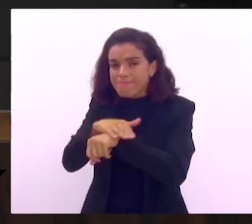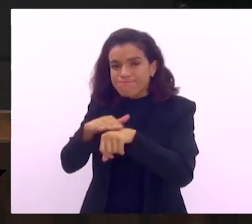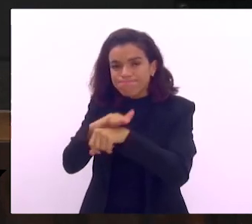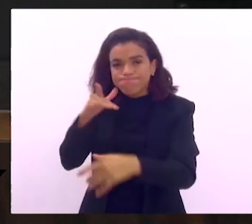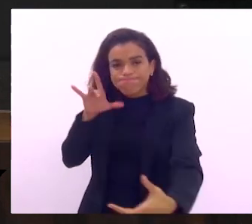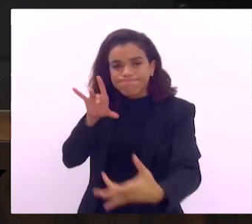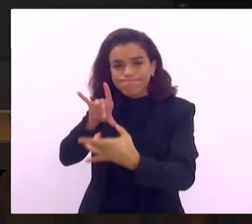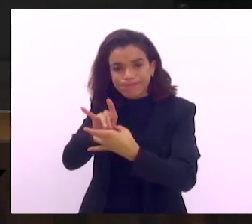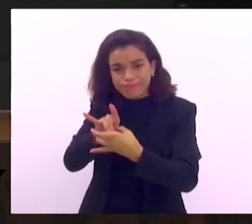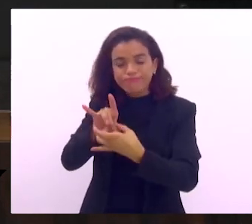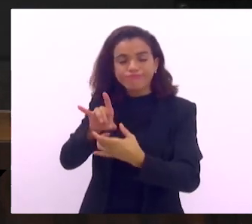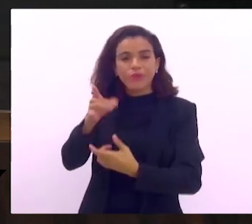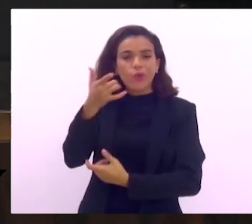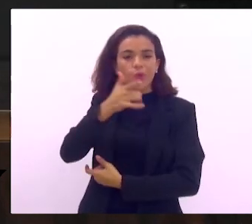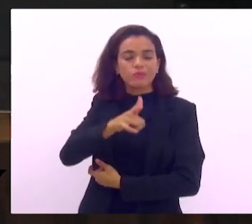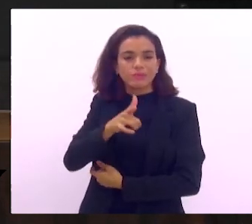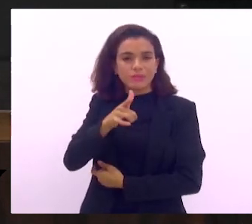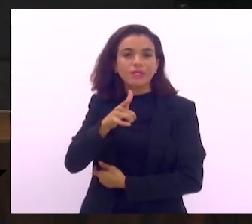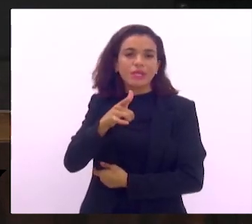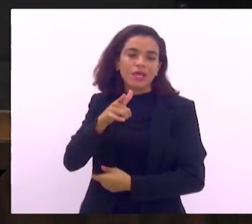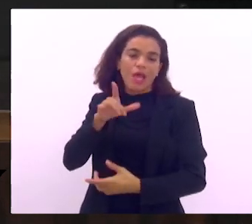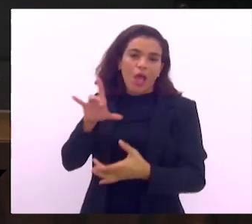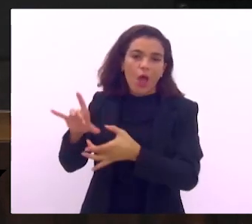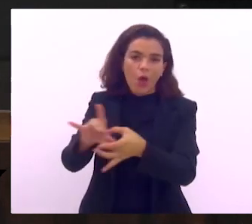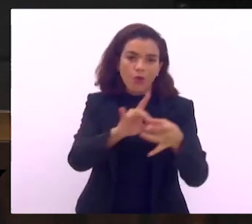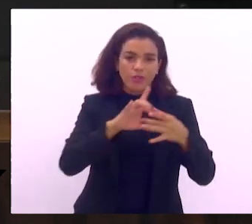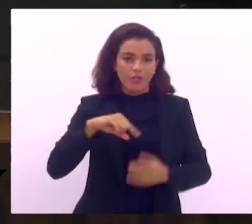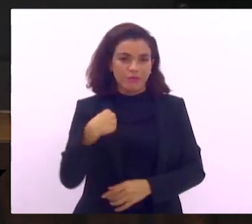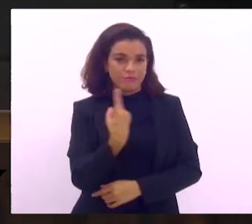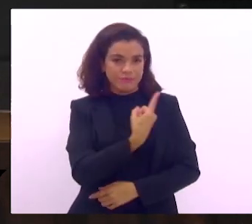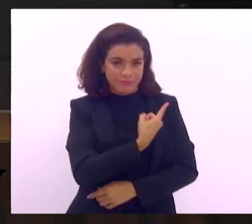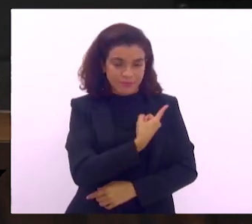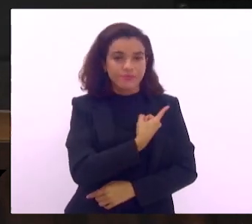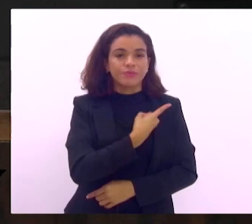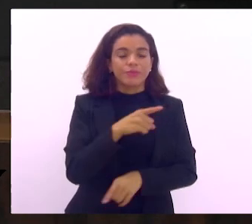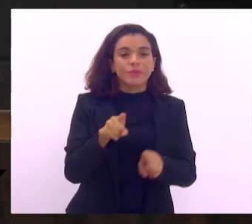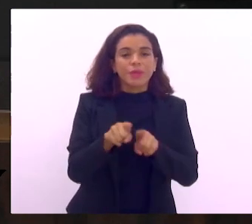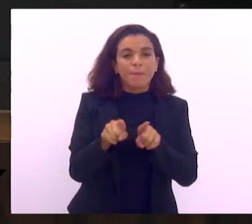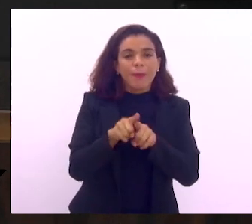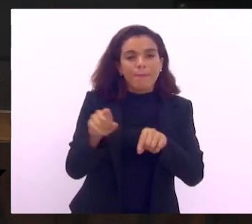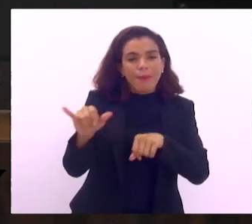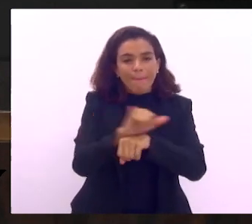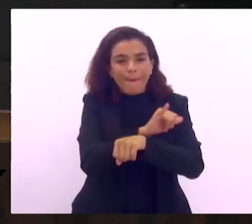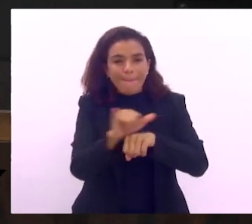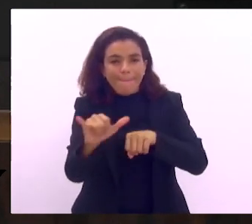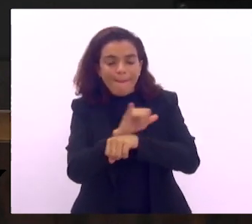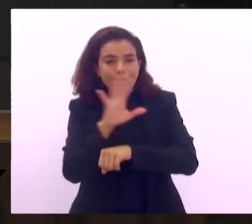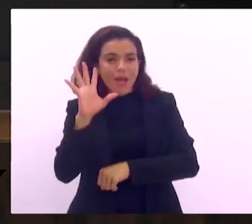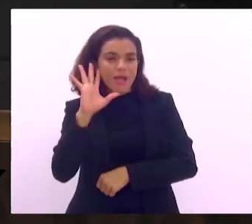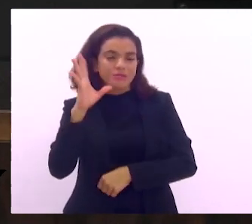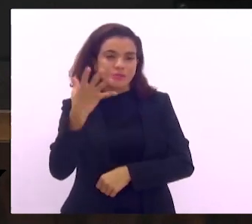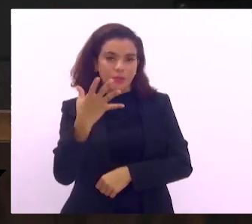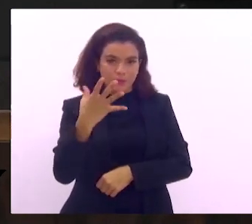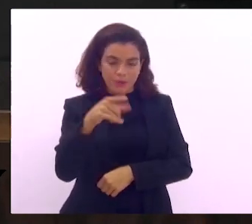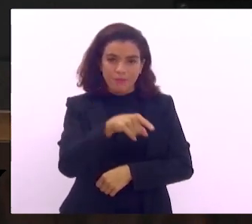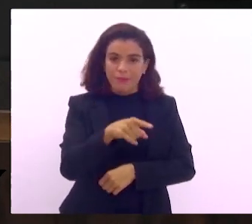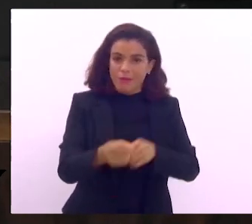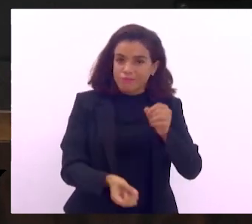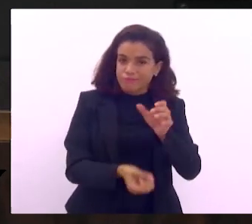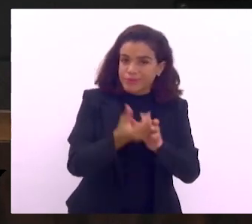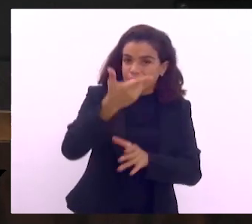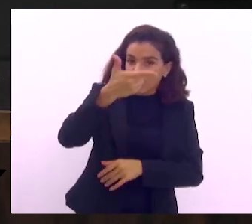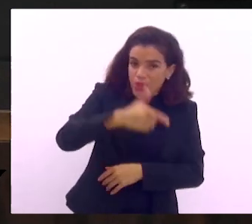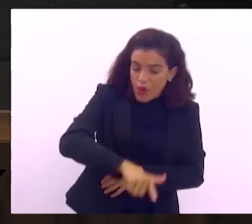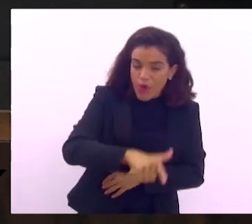e buscar, através da união de todos nós, uma saída para que a gente pudesse reativar o próprio Célio de Barros,